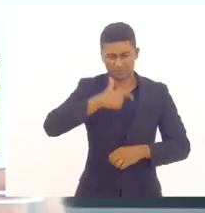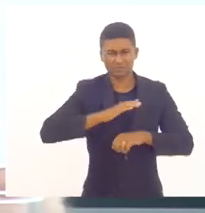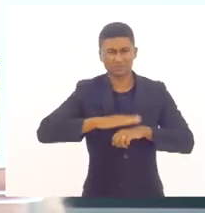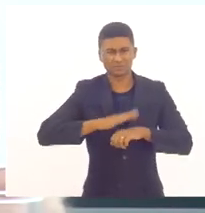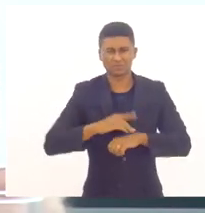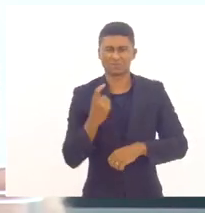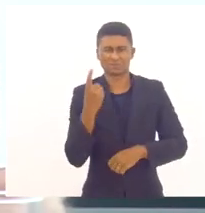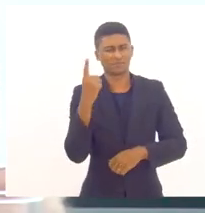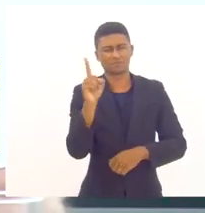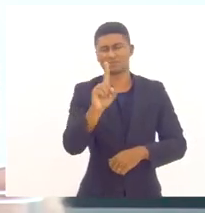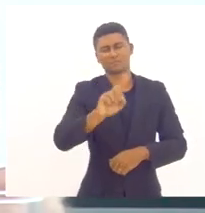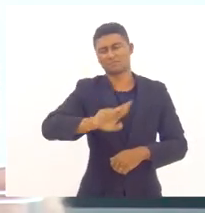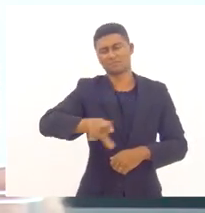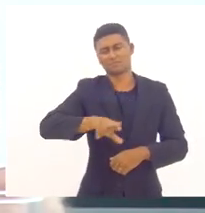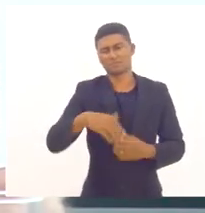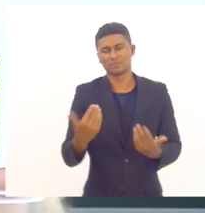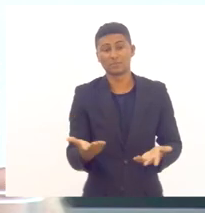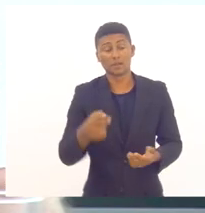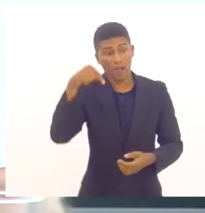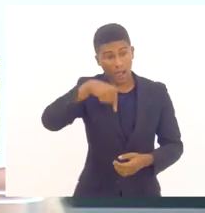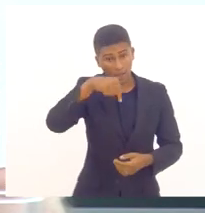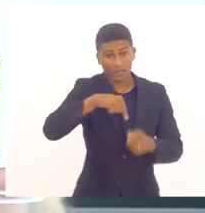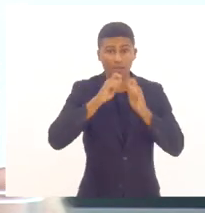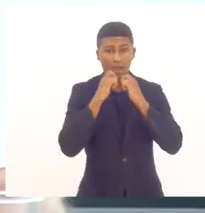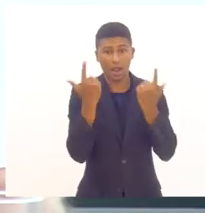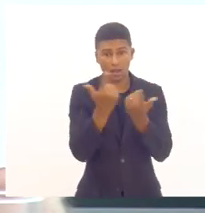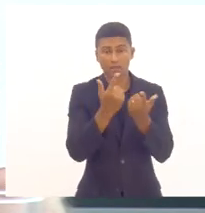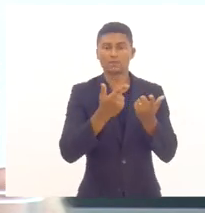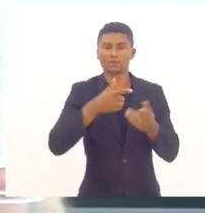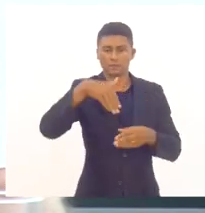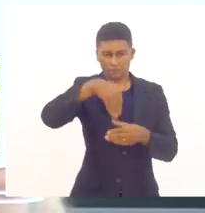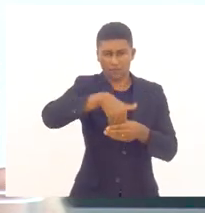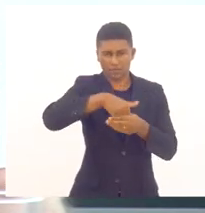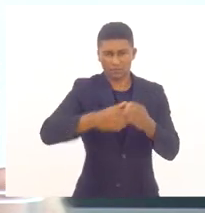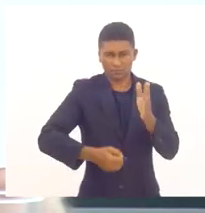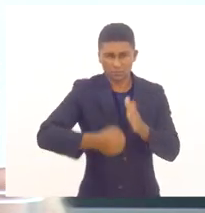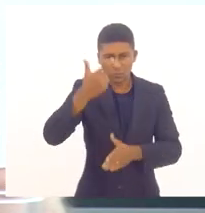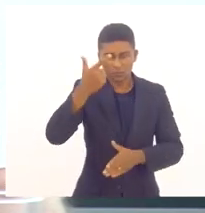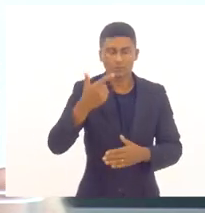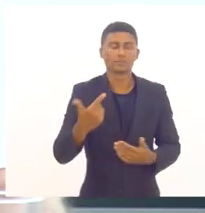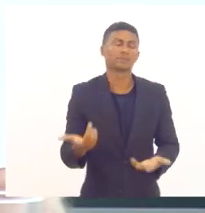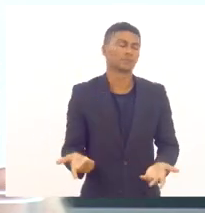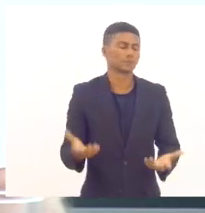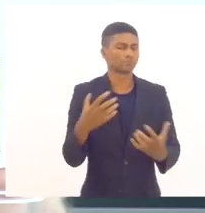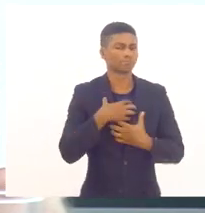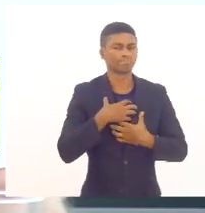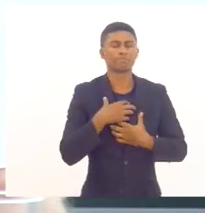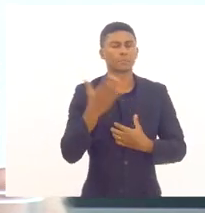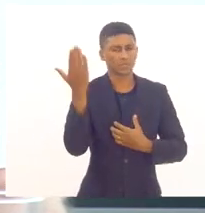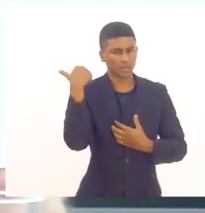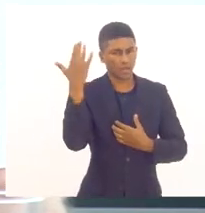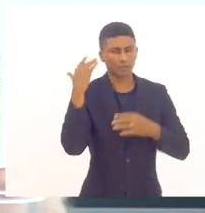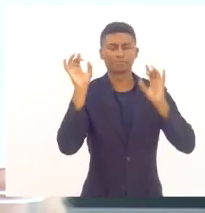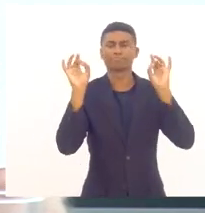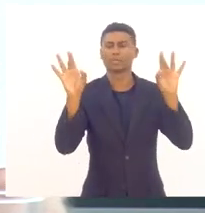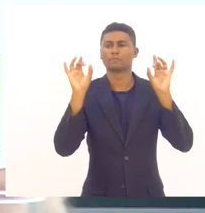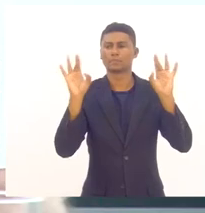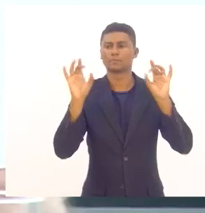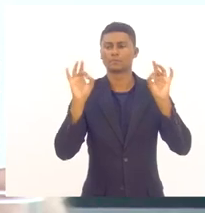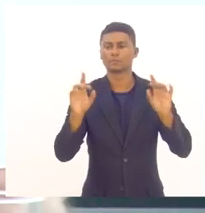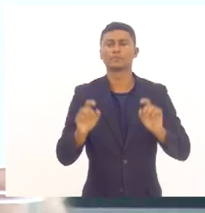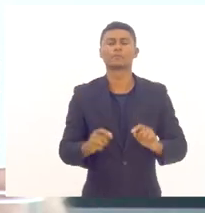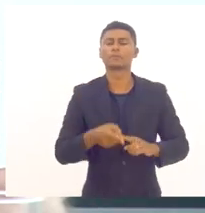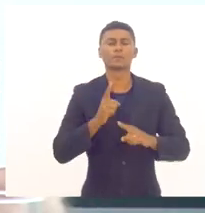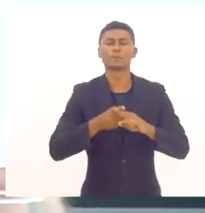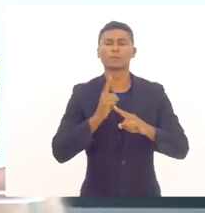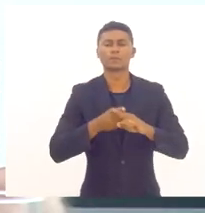na segunda votação nessa casa, a gente teve o privilégio de não ter